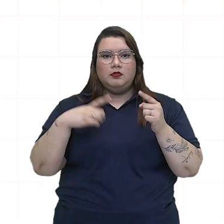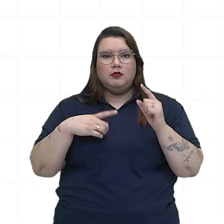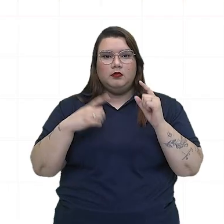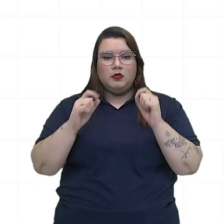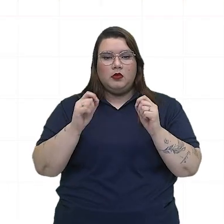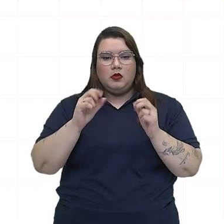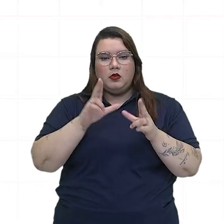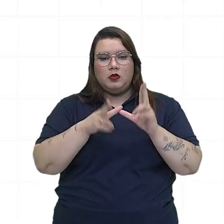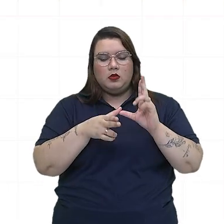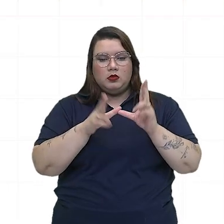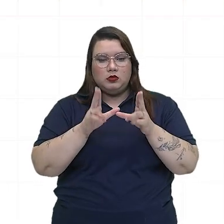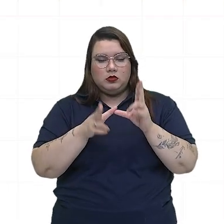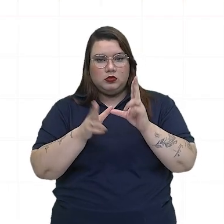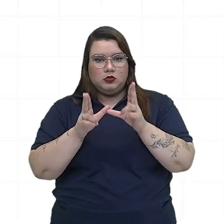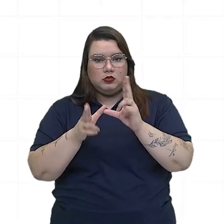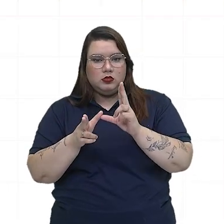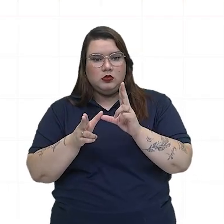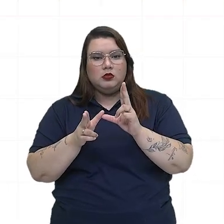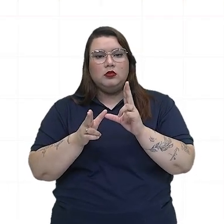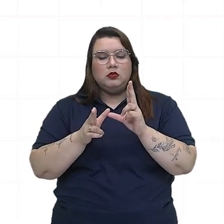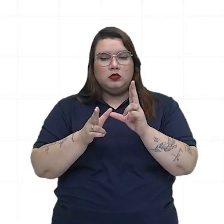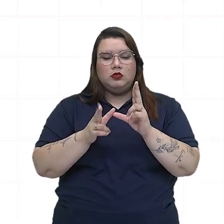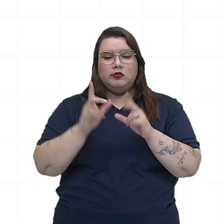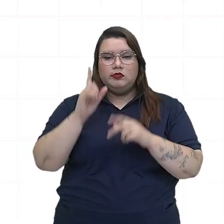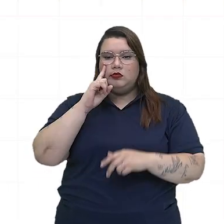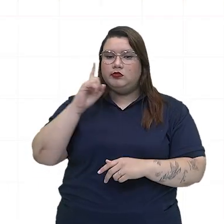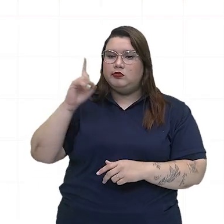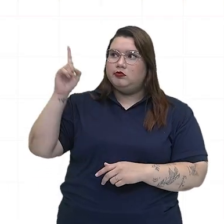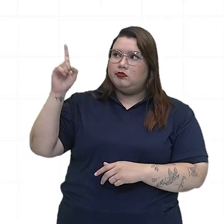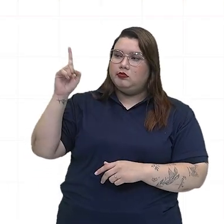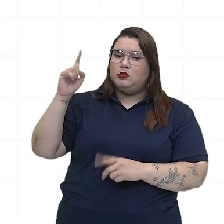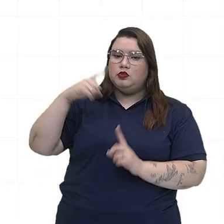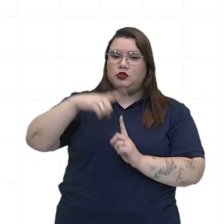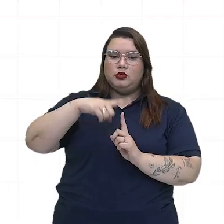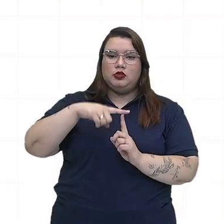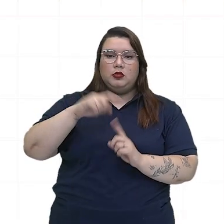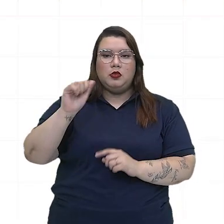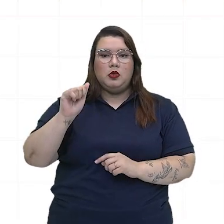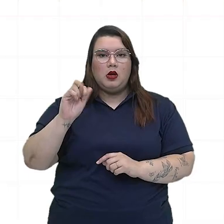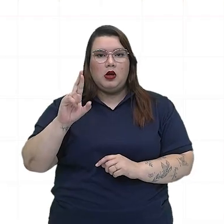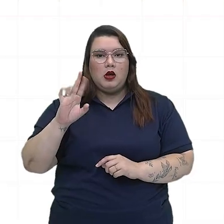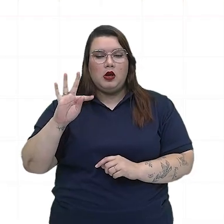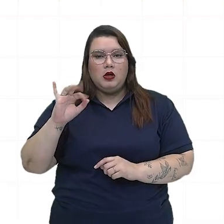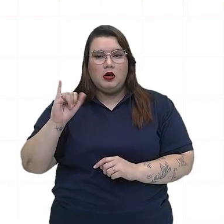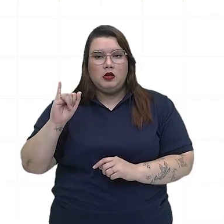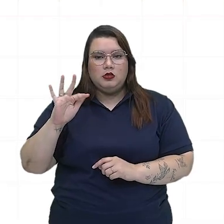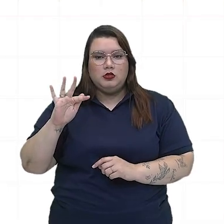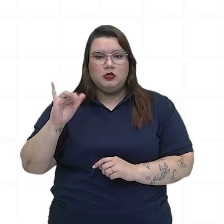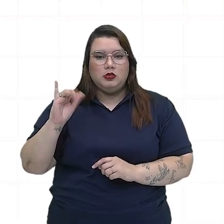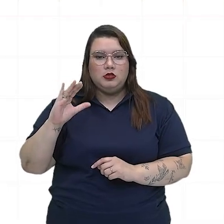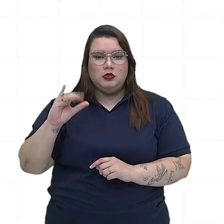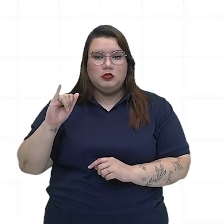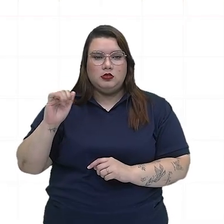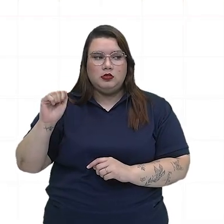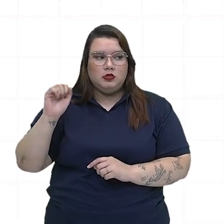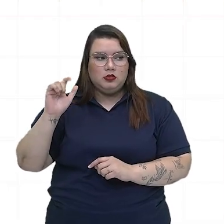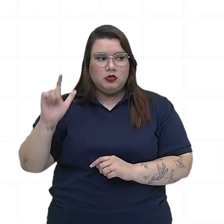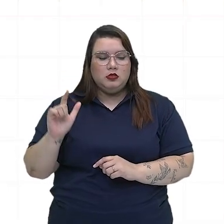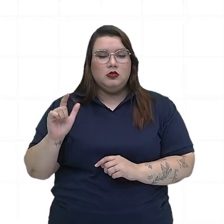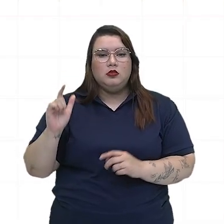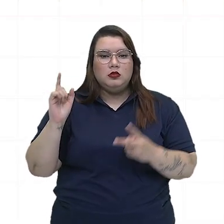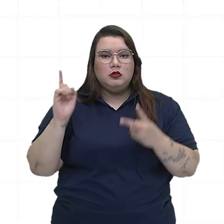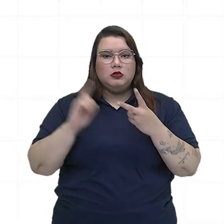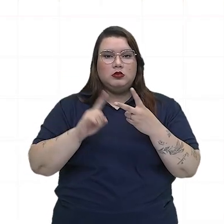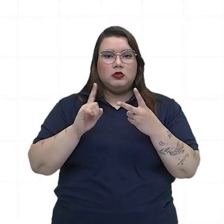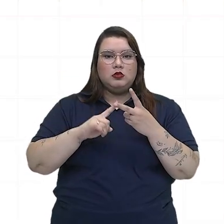um satélite artificial, emitindo sinais aí para a nossa superfície terrestre, e